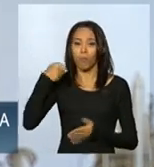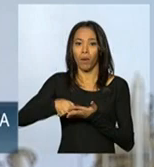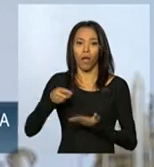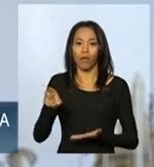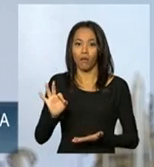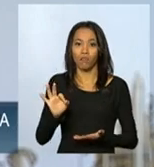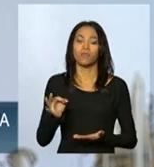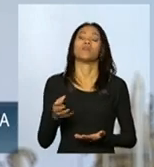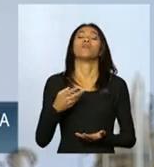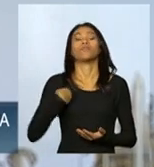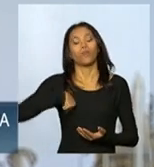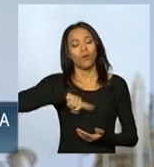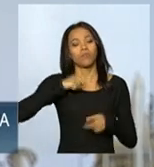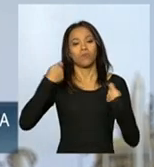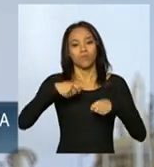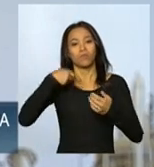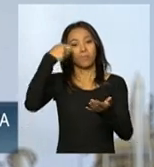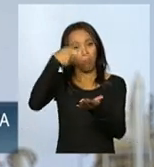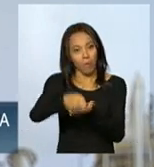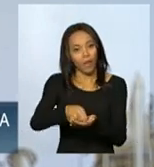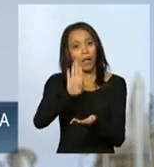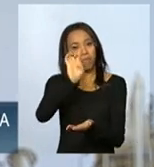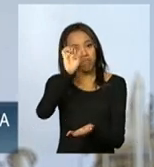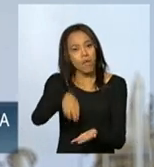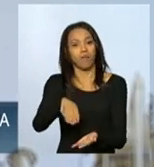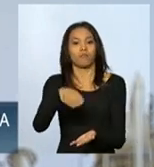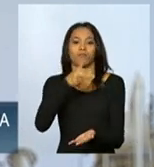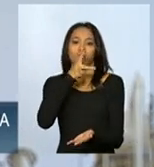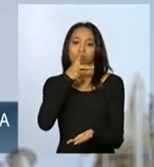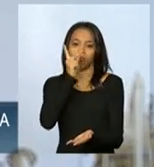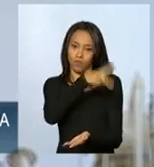de pagar bem os professores. E